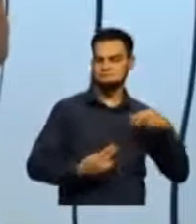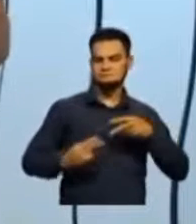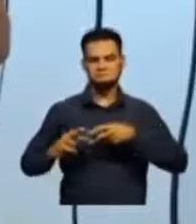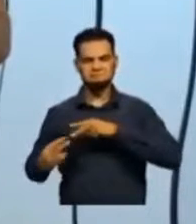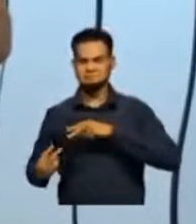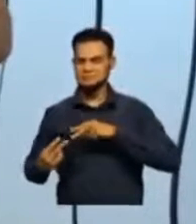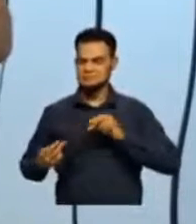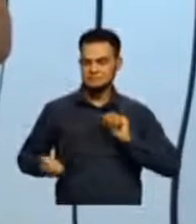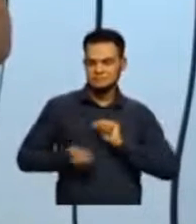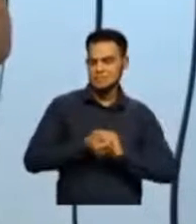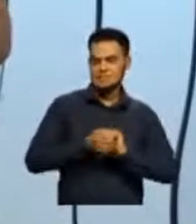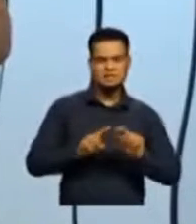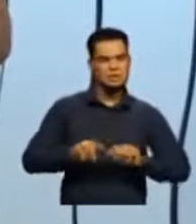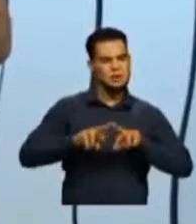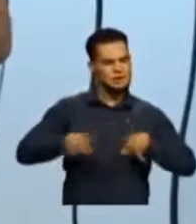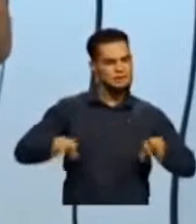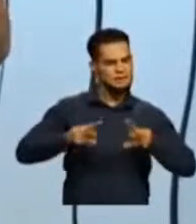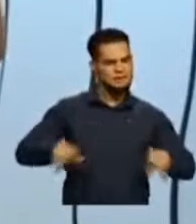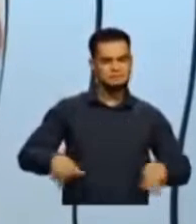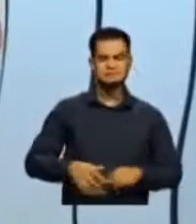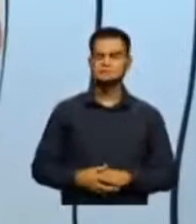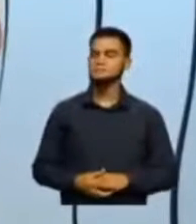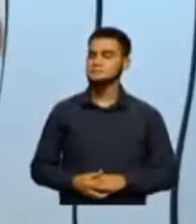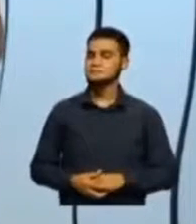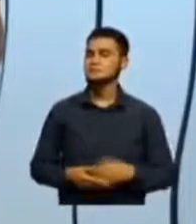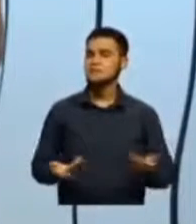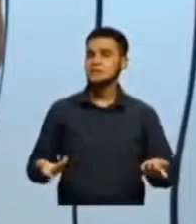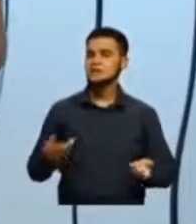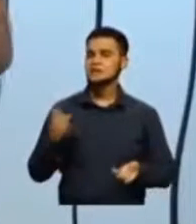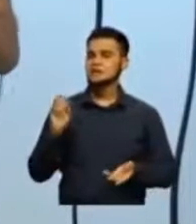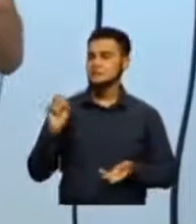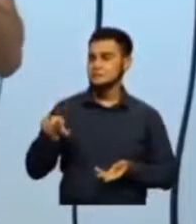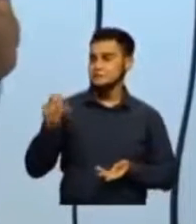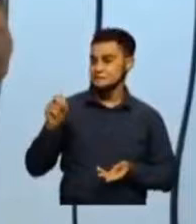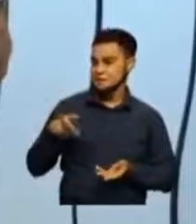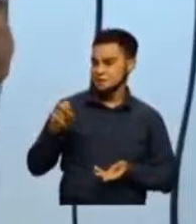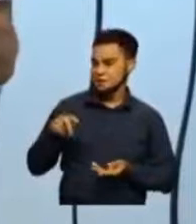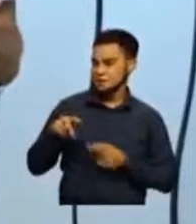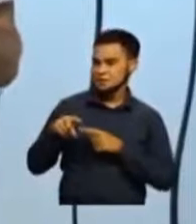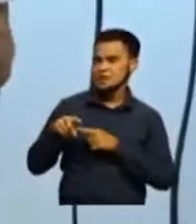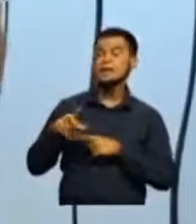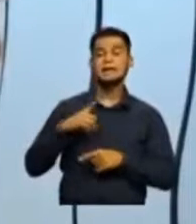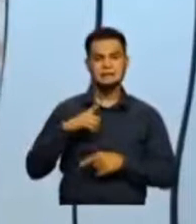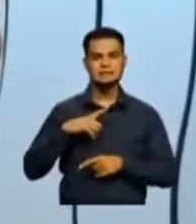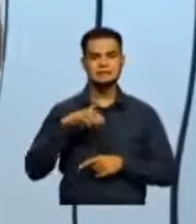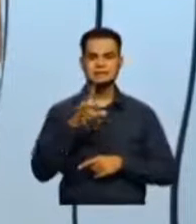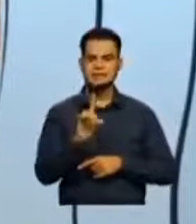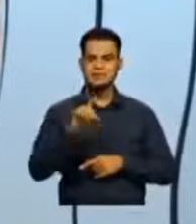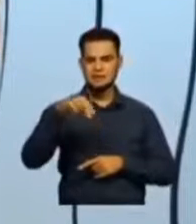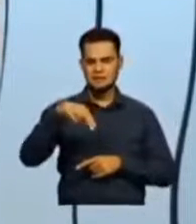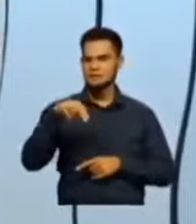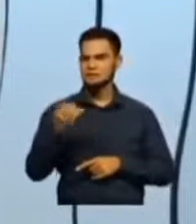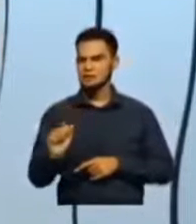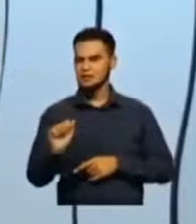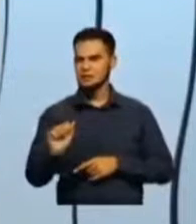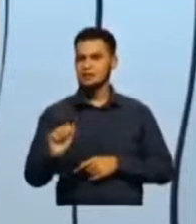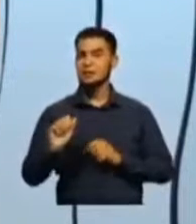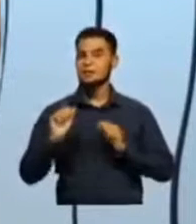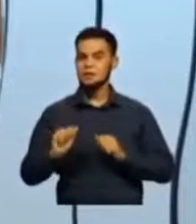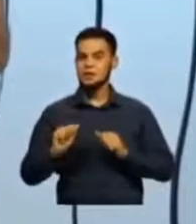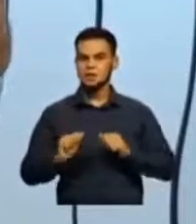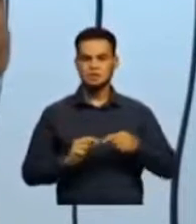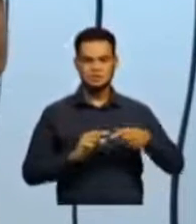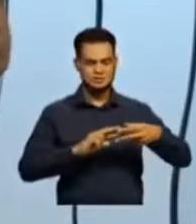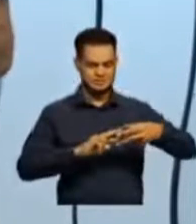um ou outro. E os vírus que vão possuir DNA, eles podem ser de fita